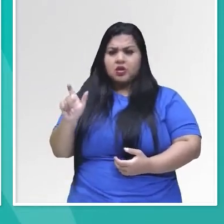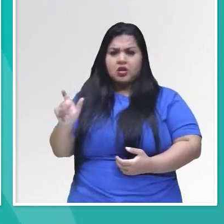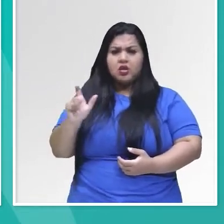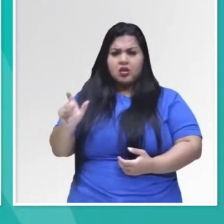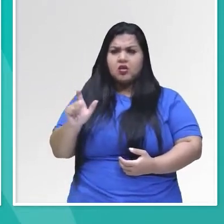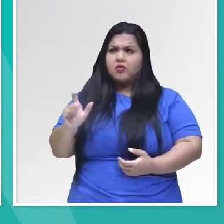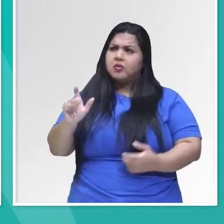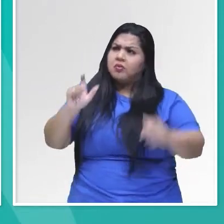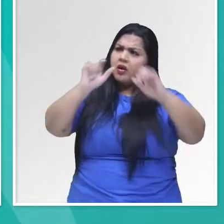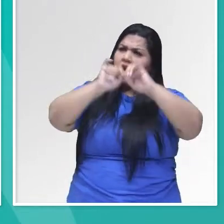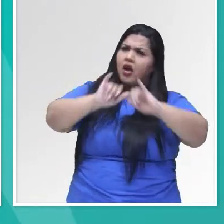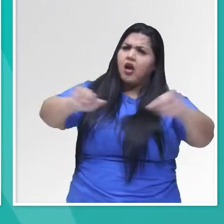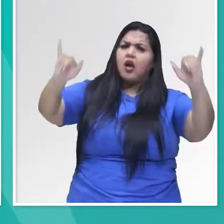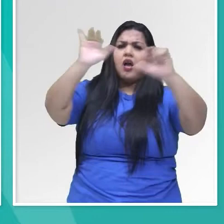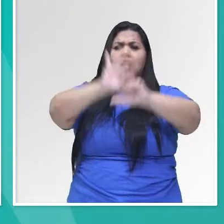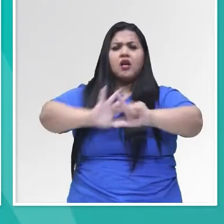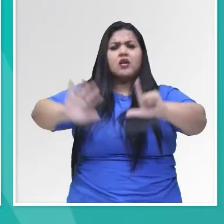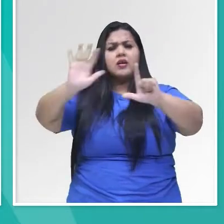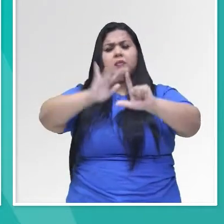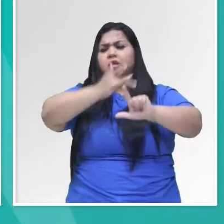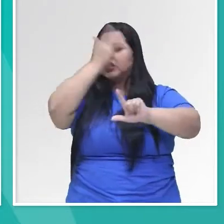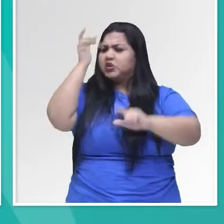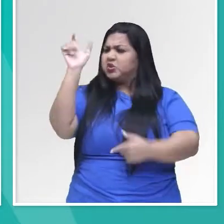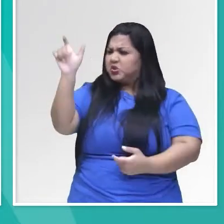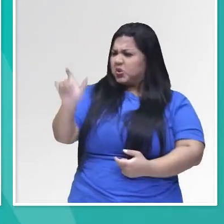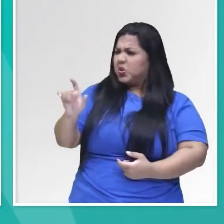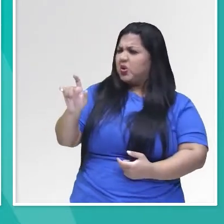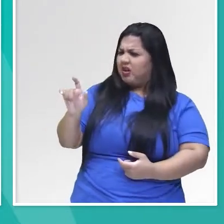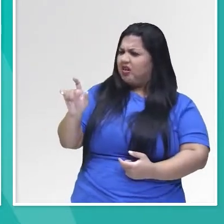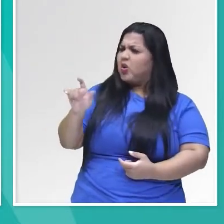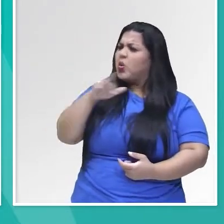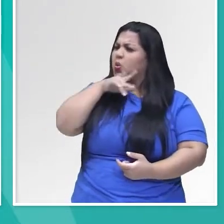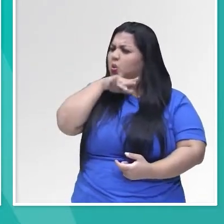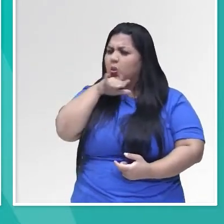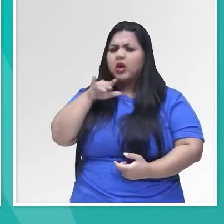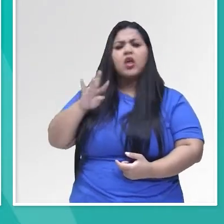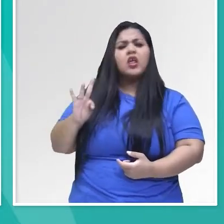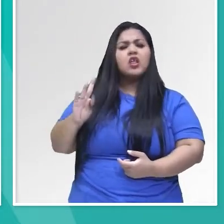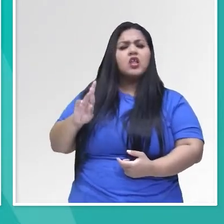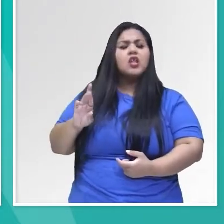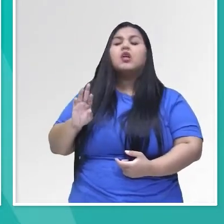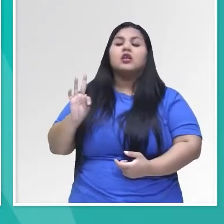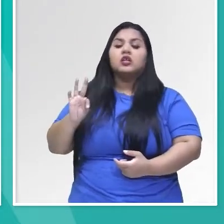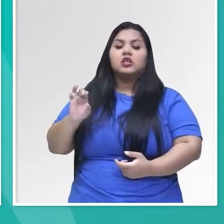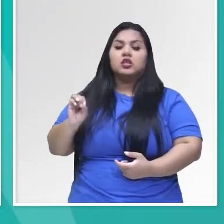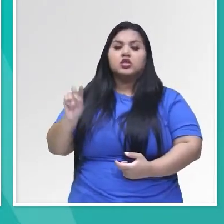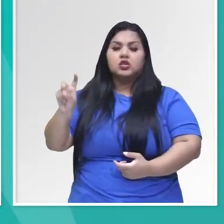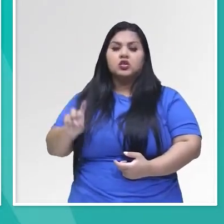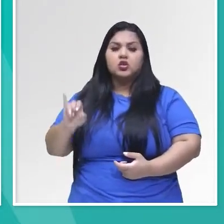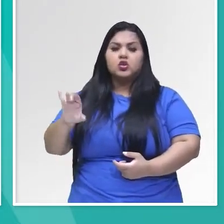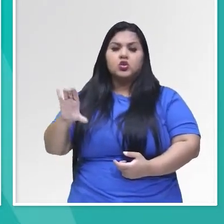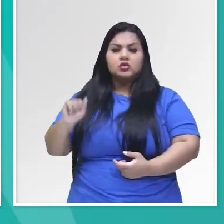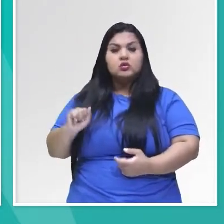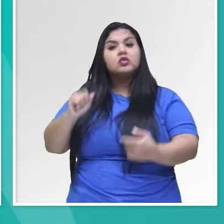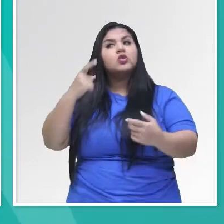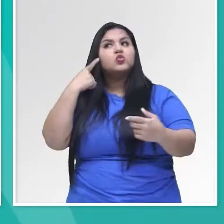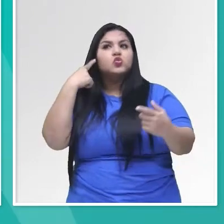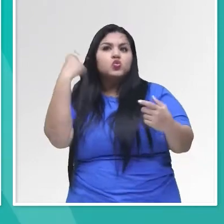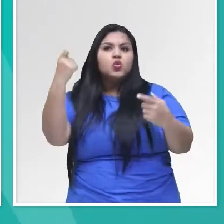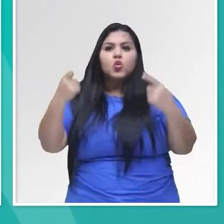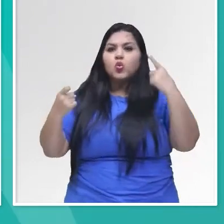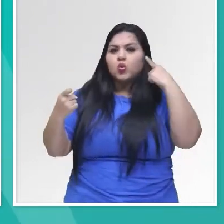nas redes sociais? Uma pessoa tóxica. Estão falando muito sobre isso. Sons na língua